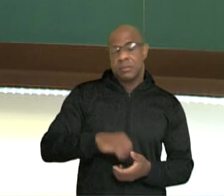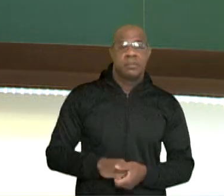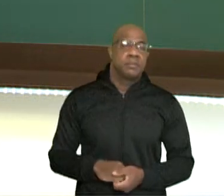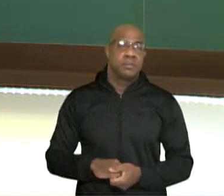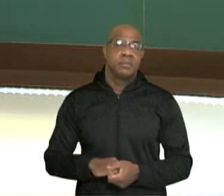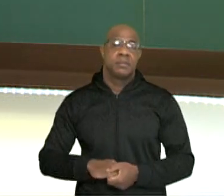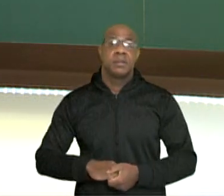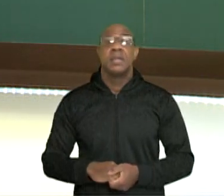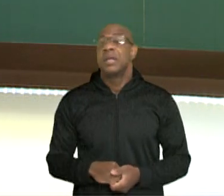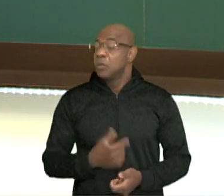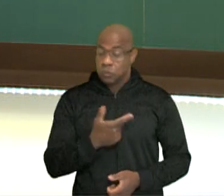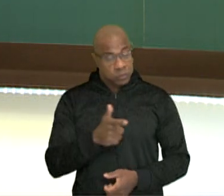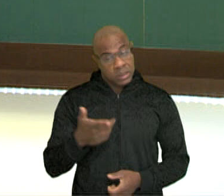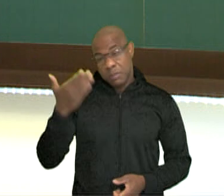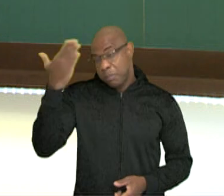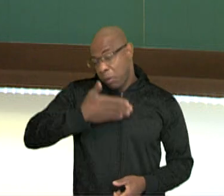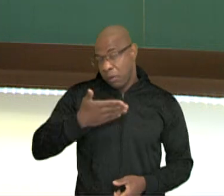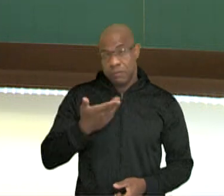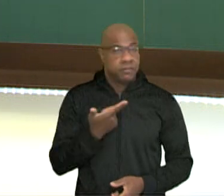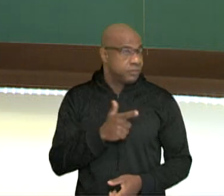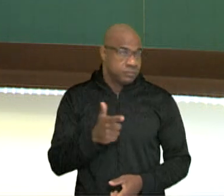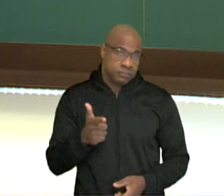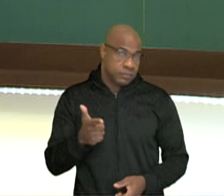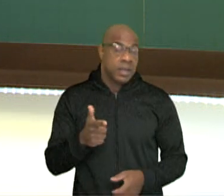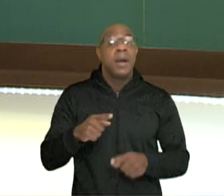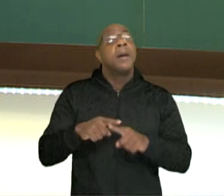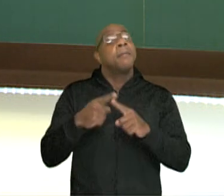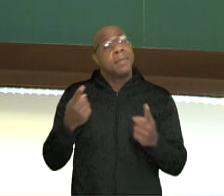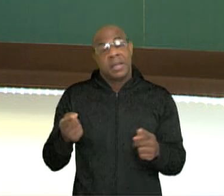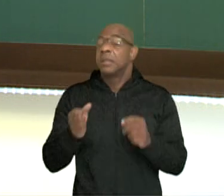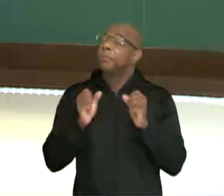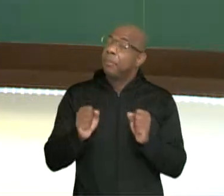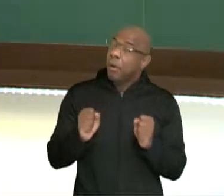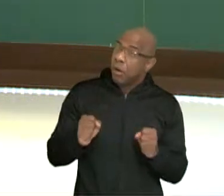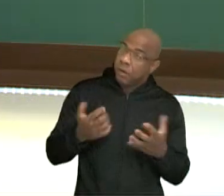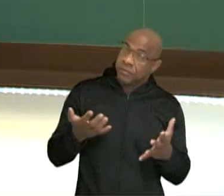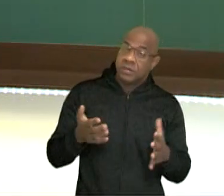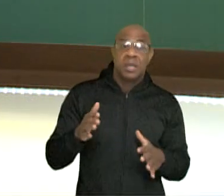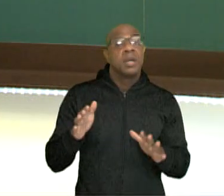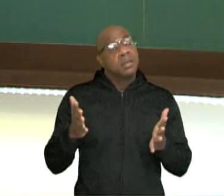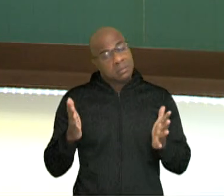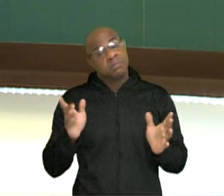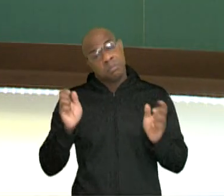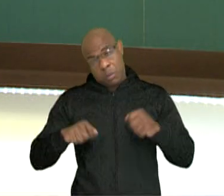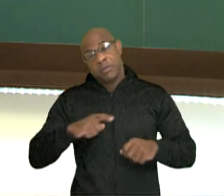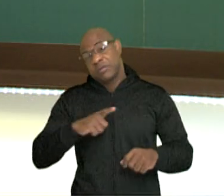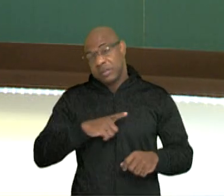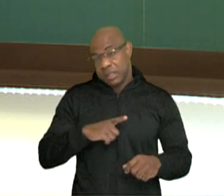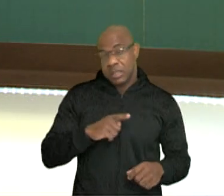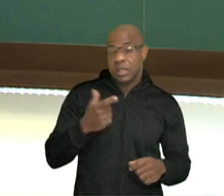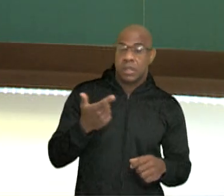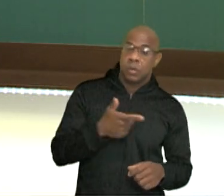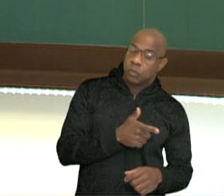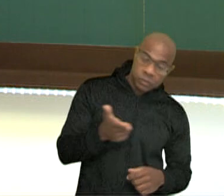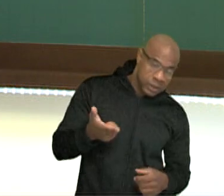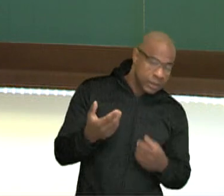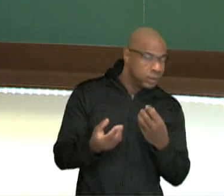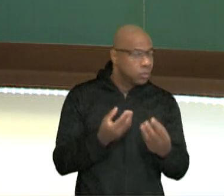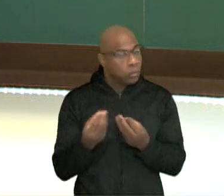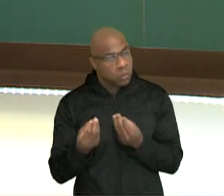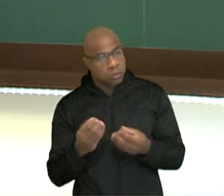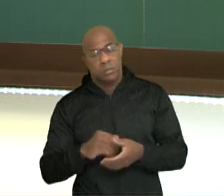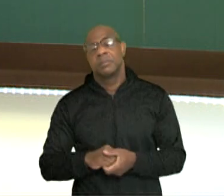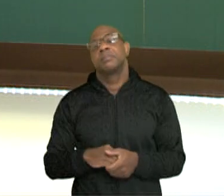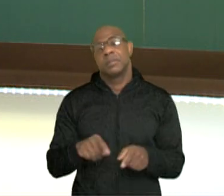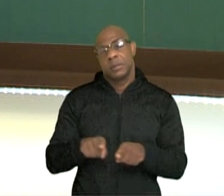tem comprovação, tá? Porém, pode, né, em alguns momentos, sim, estar amparada ali em um argumento forte,